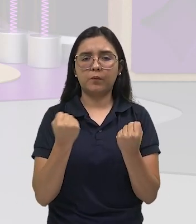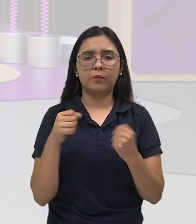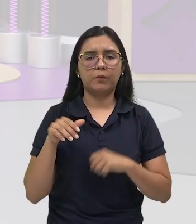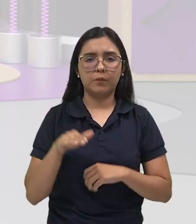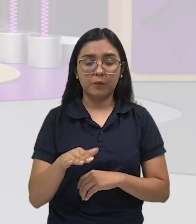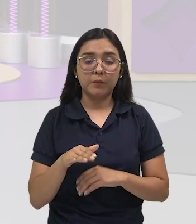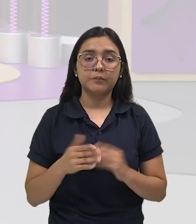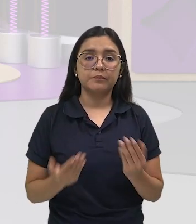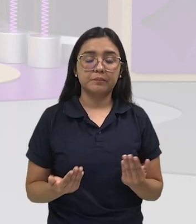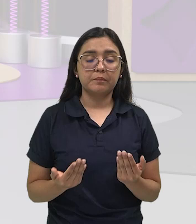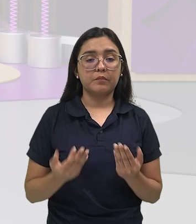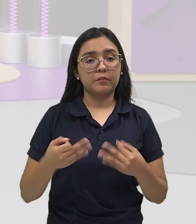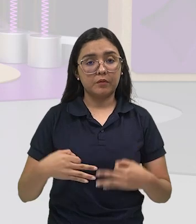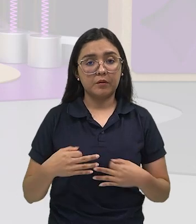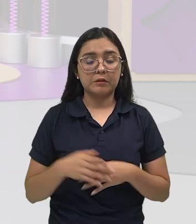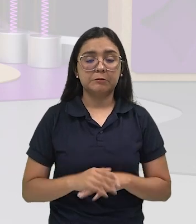certo?